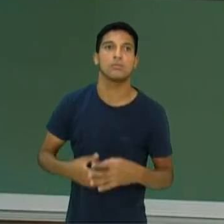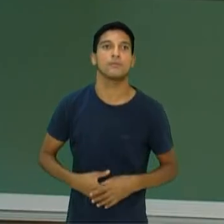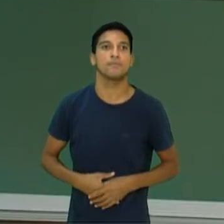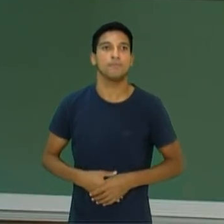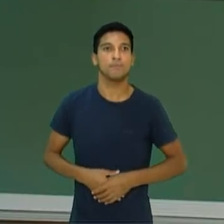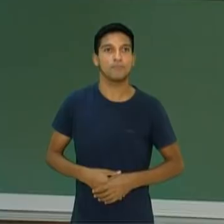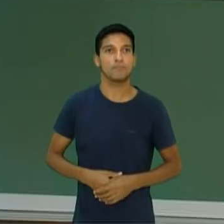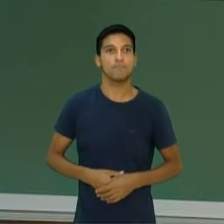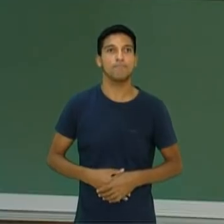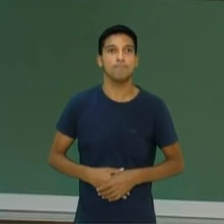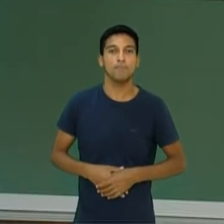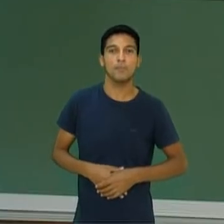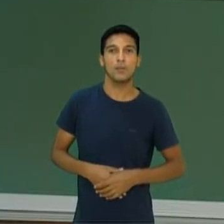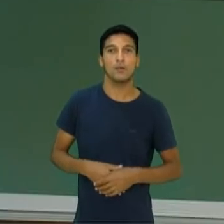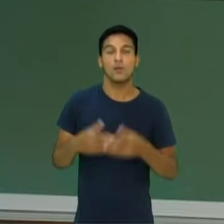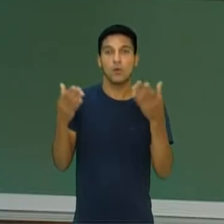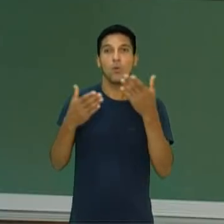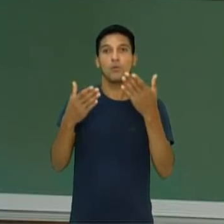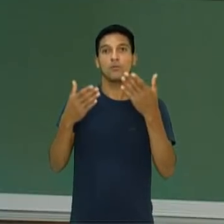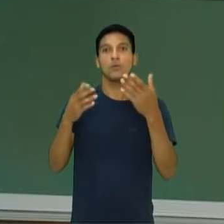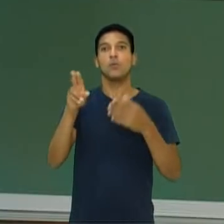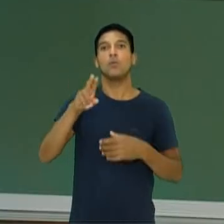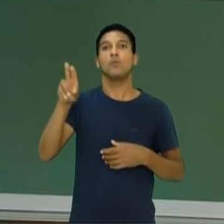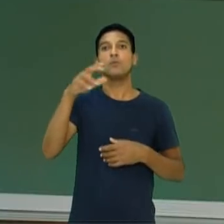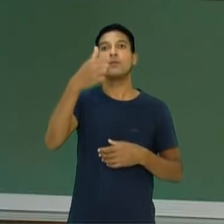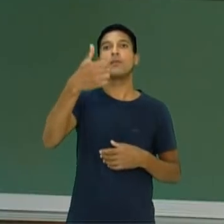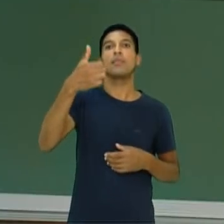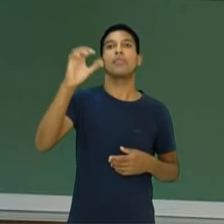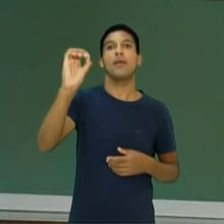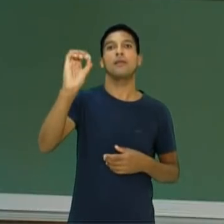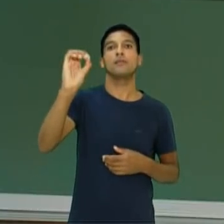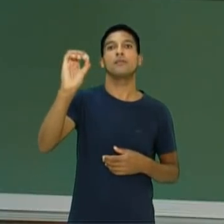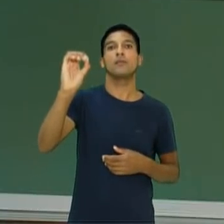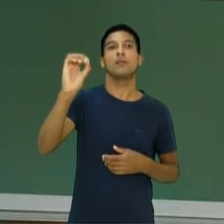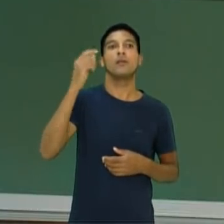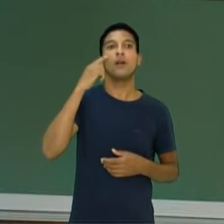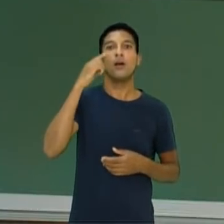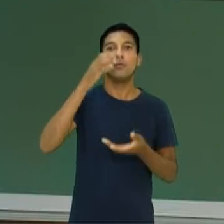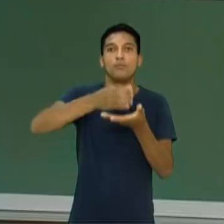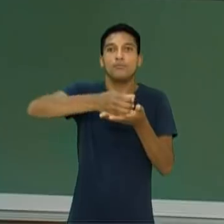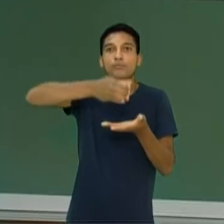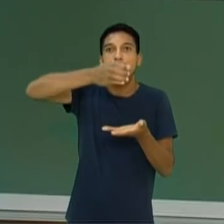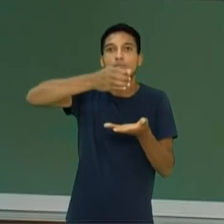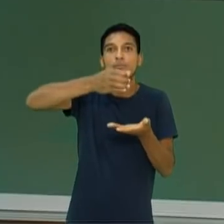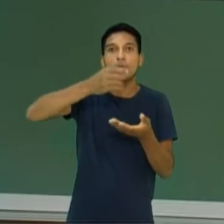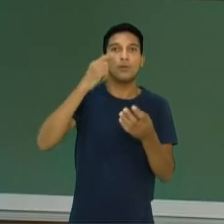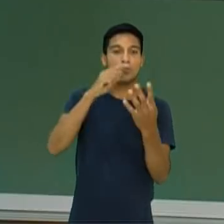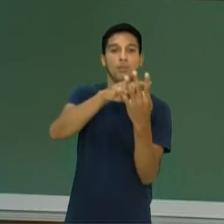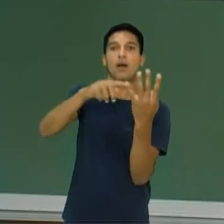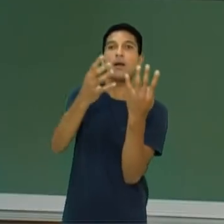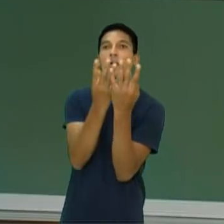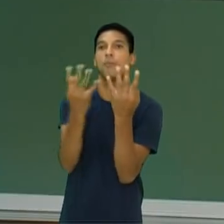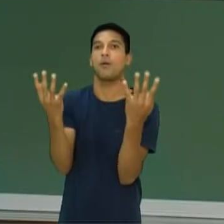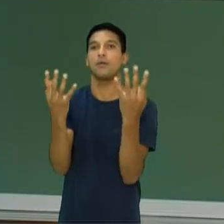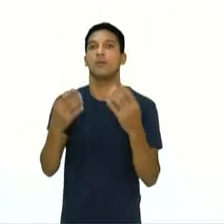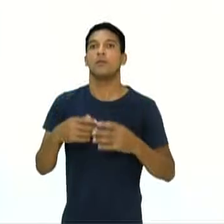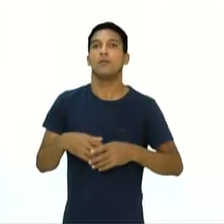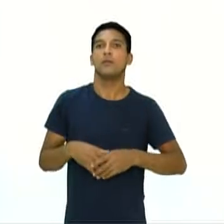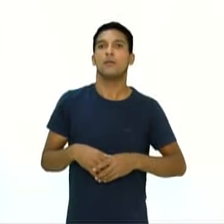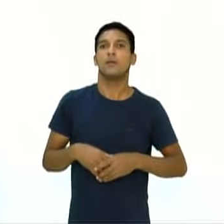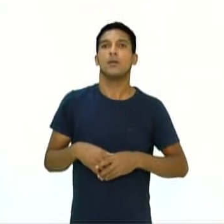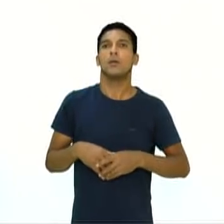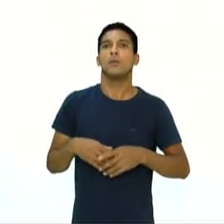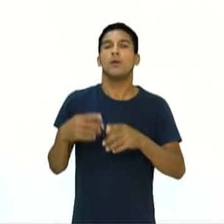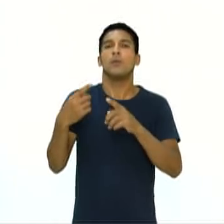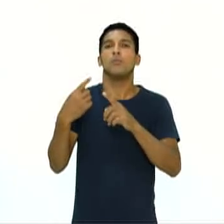hoje, com 10 pinos, surgiu a partir da proibição do rei Eduardo III da Inglaterra.